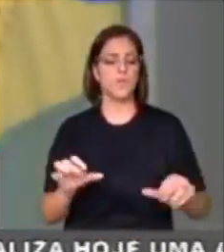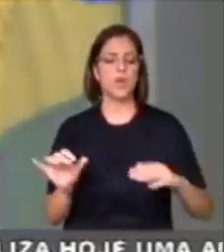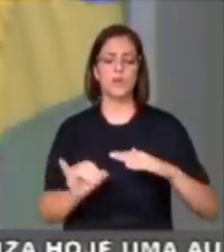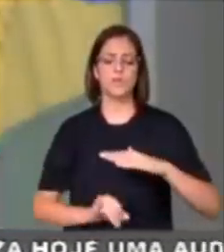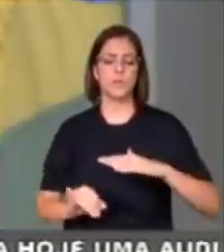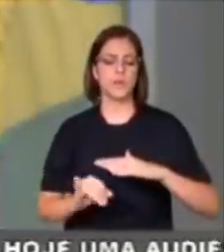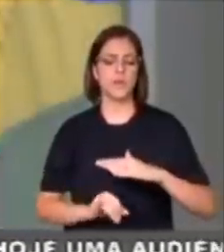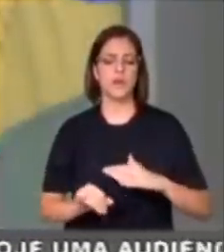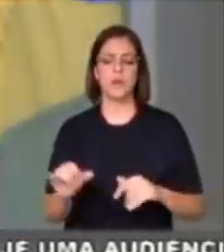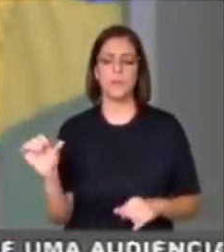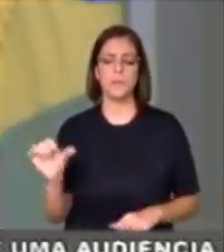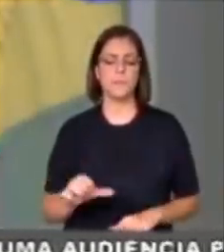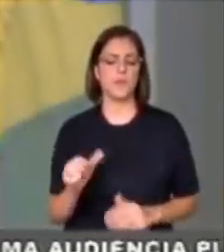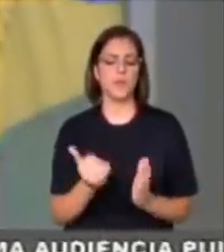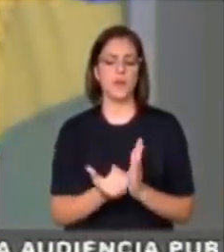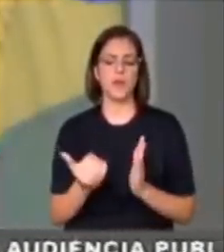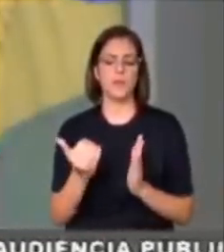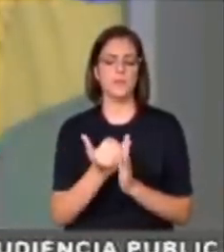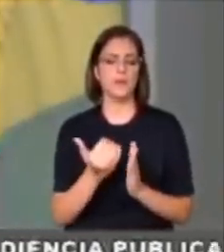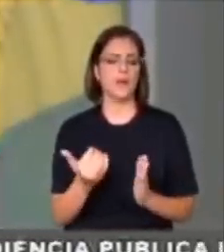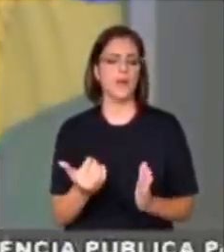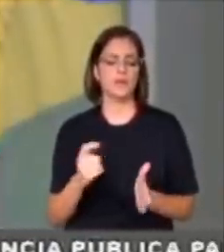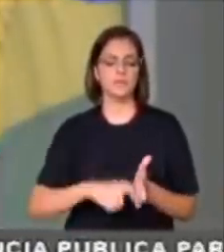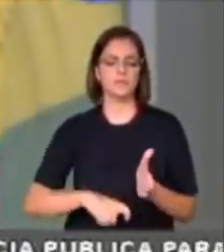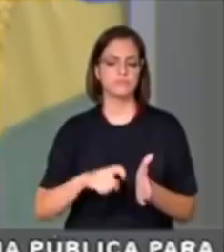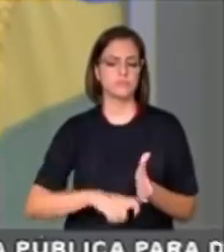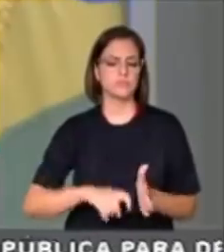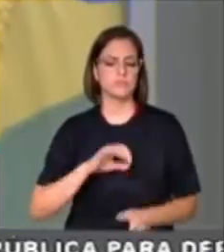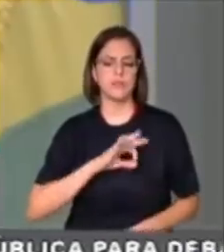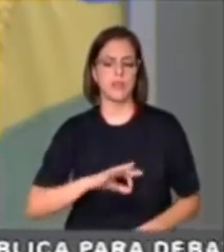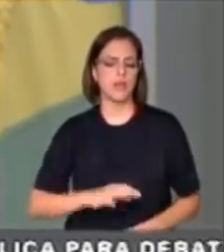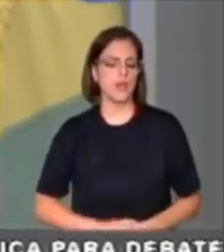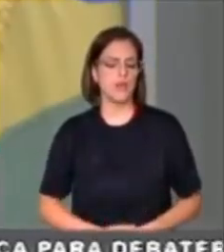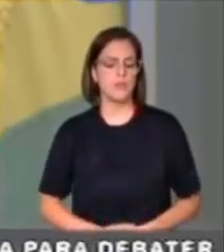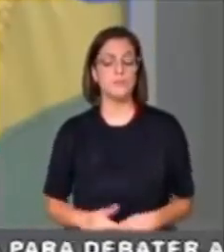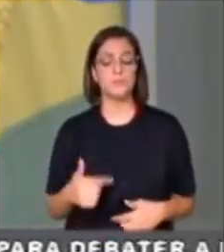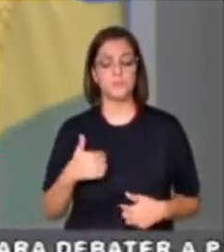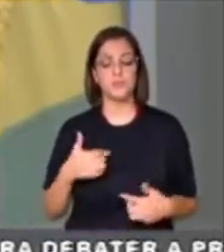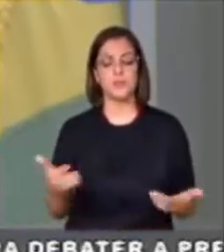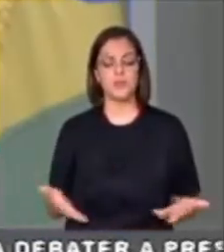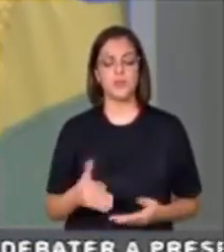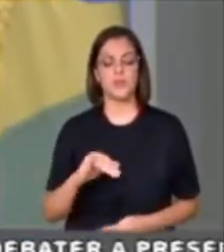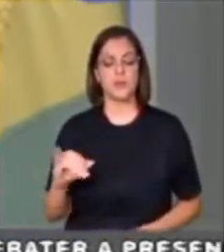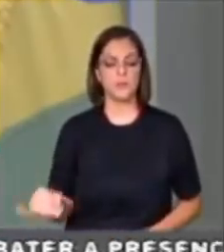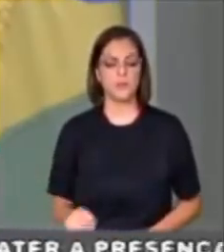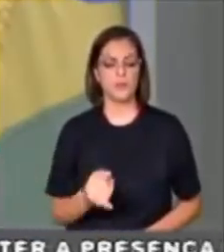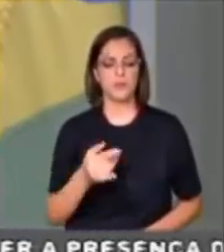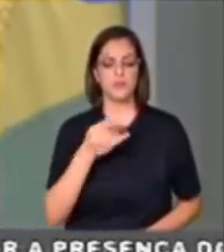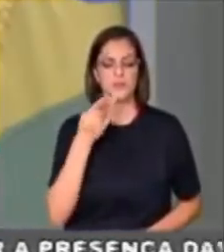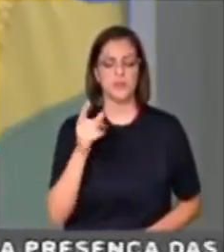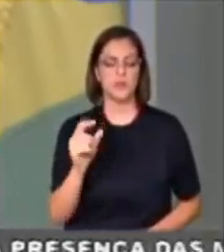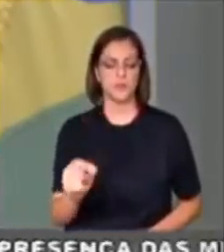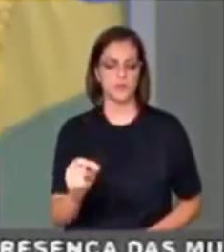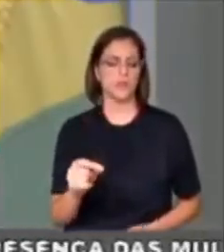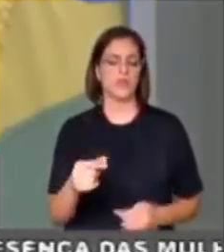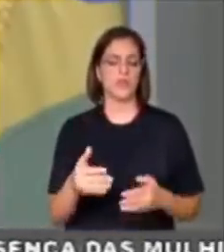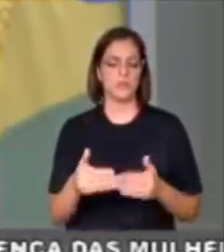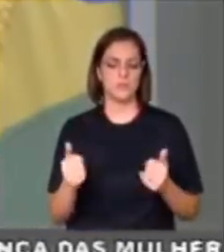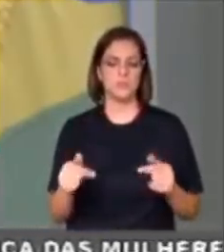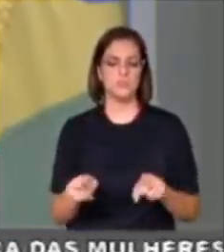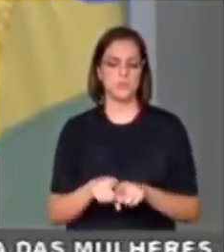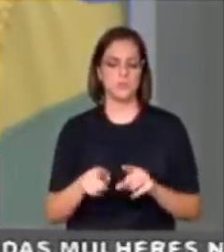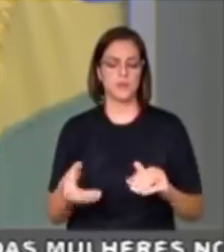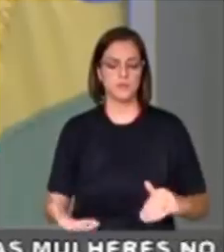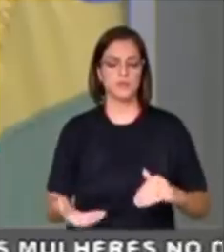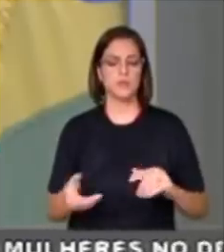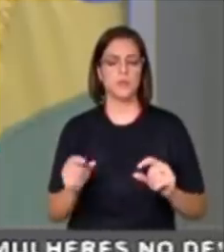verdade só aumenta os encargos em relação ao salário. E aproveitar a ocasião também, senhor presidente, para colocar e fazer um apelo ao parlamento,